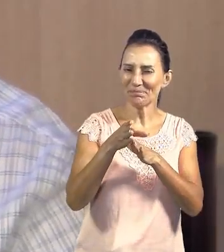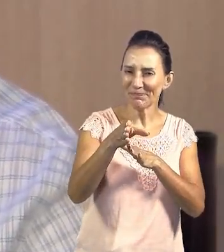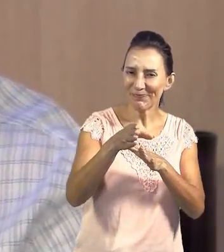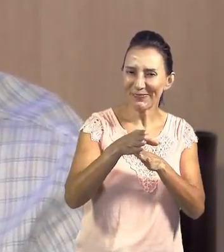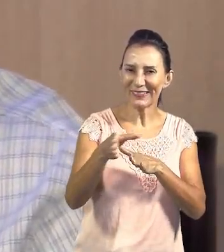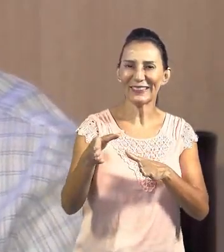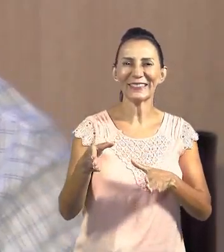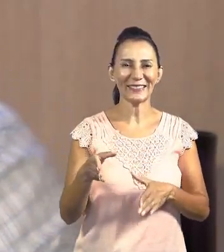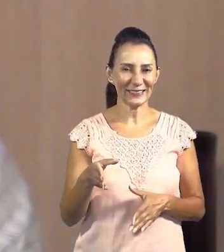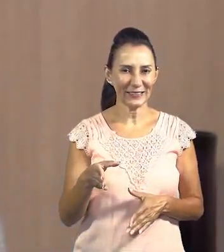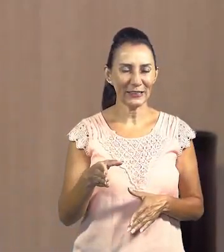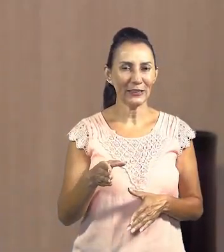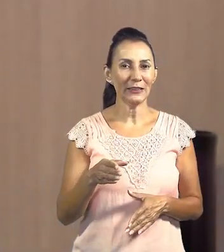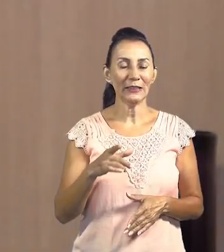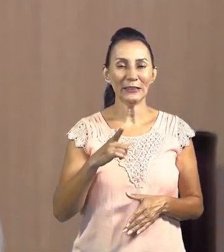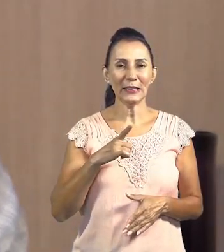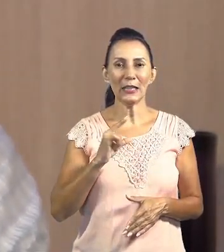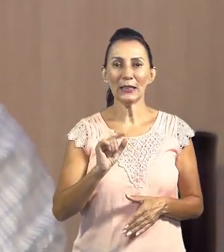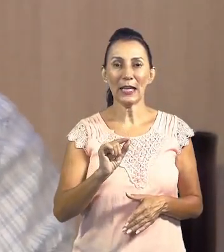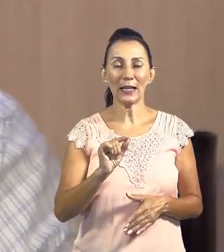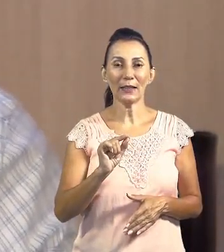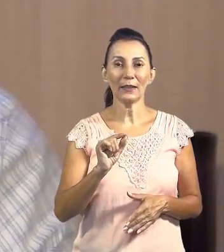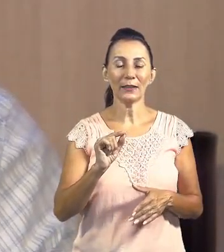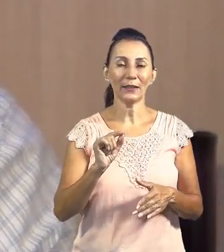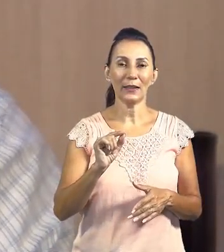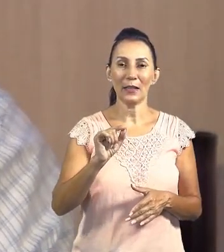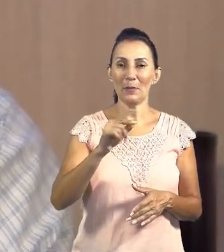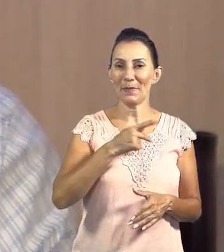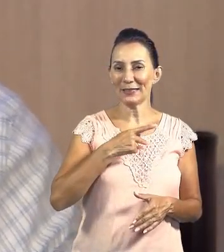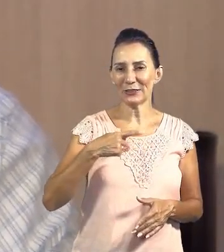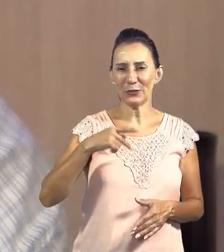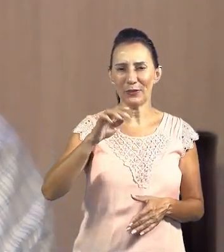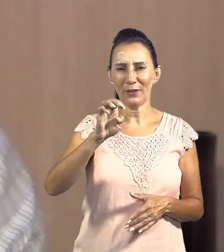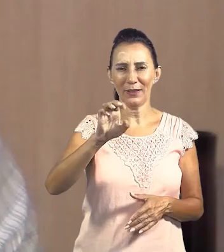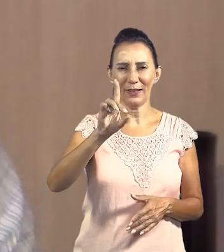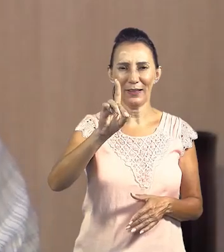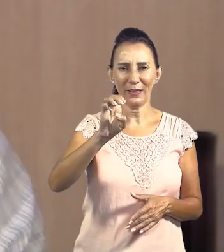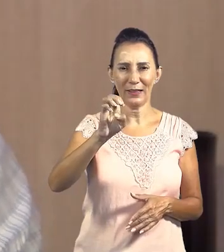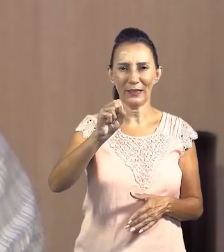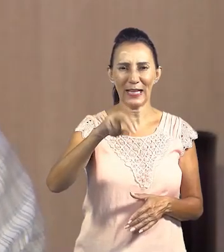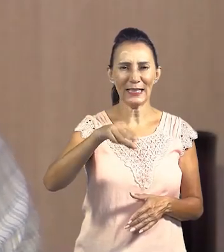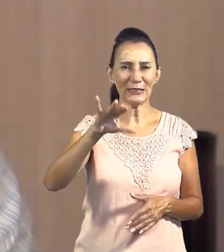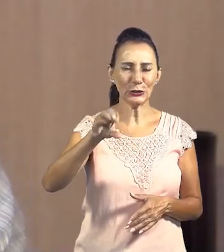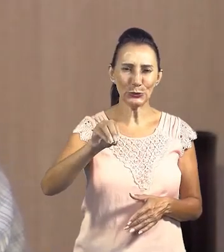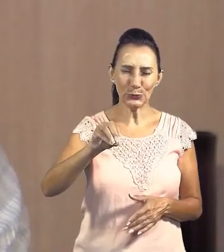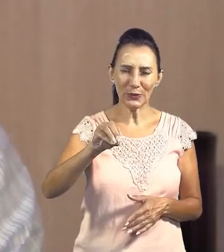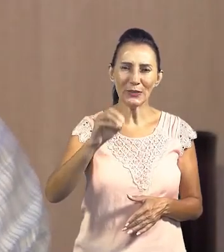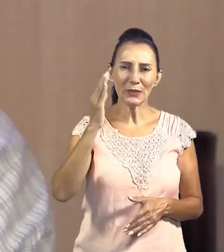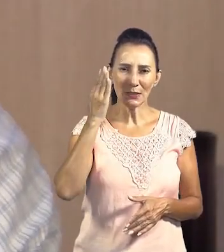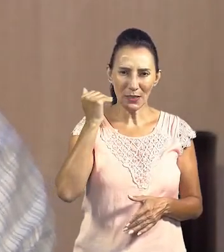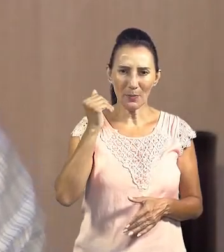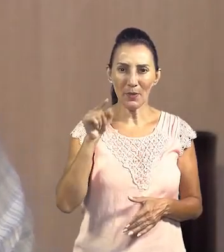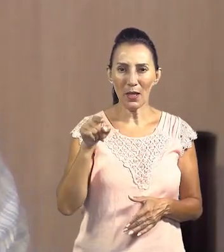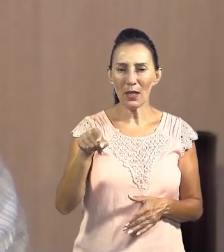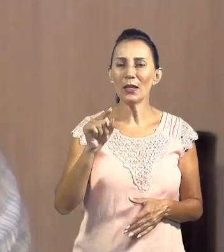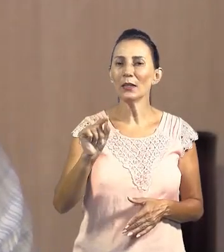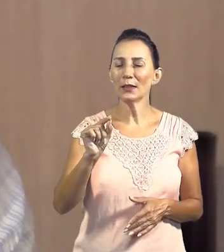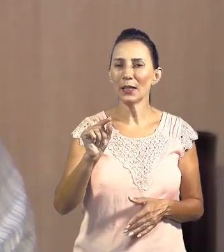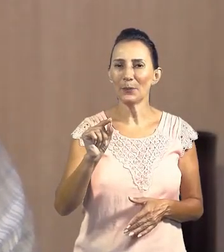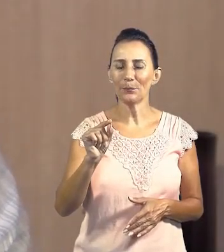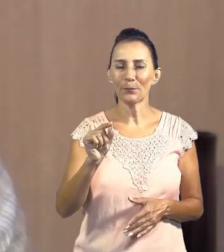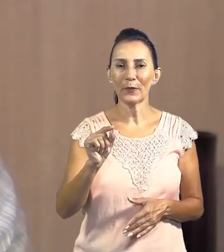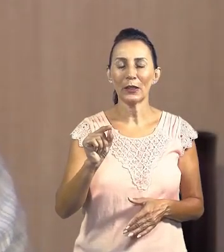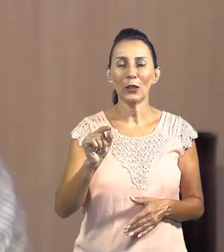Aí depois vamos ter o pastor Edésio e o pastor Charles. Edésio é o pai do nosso deputado